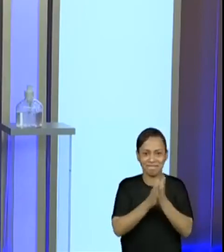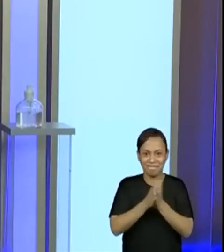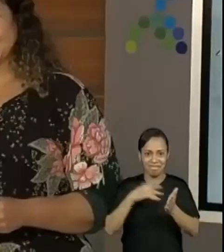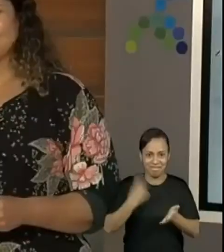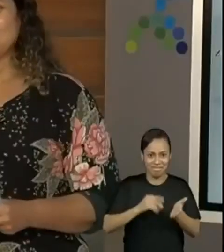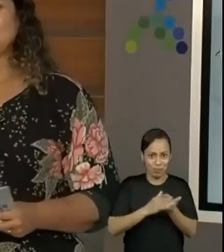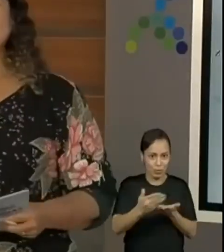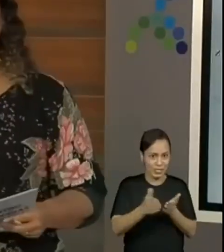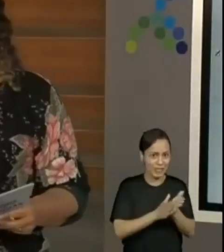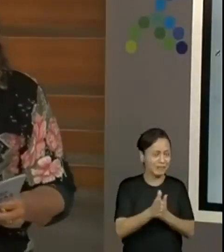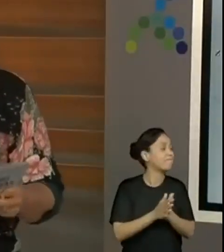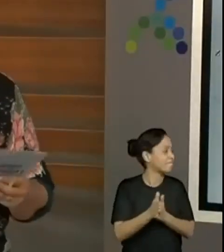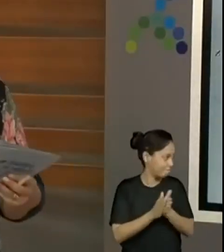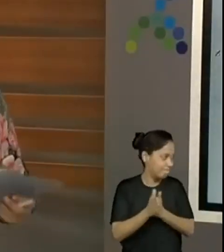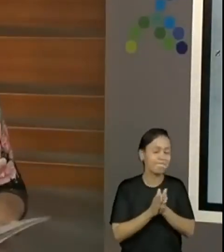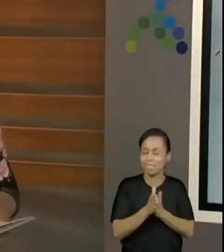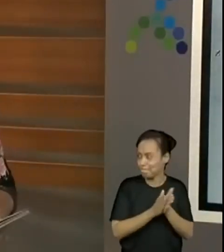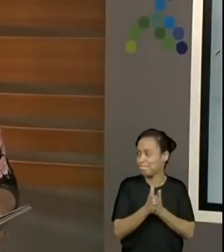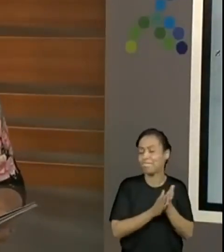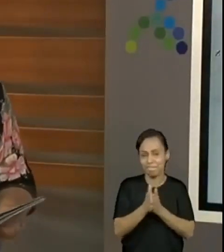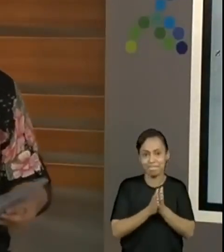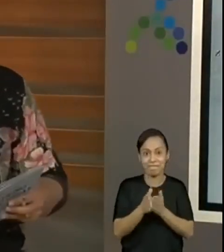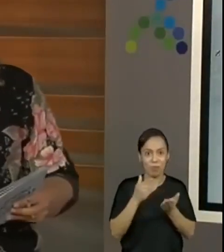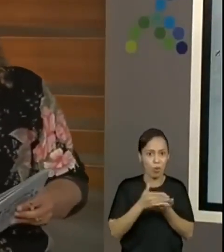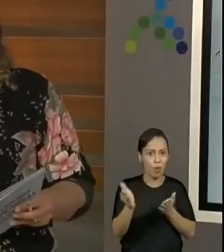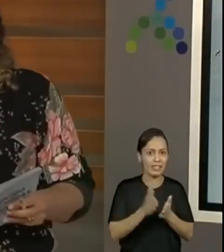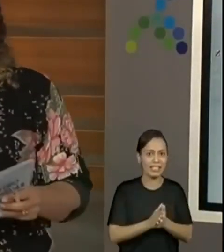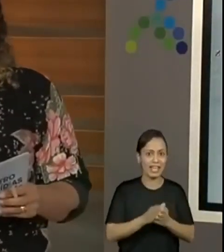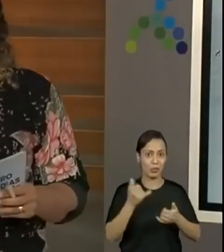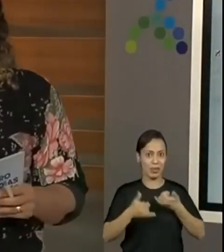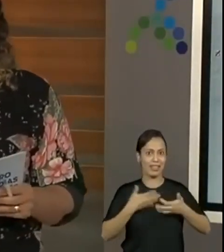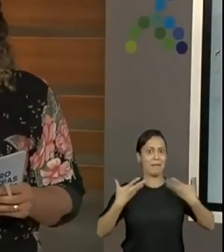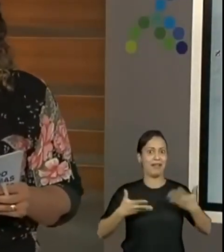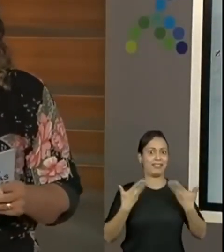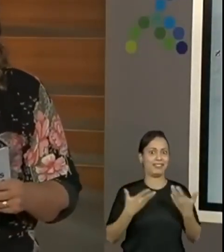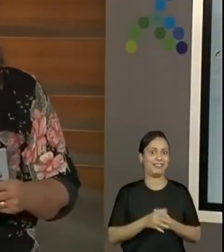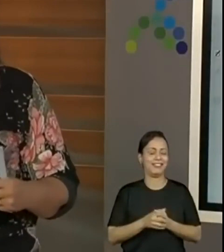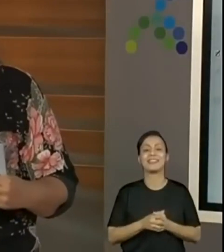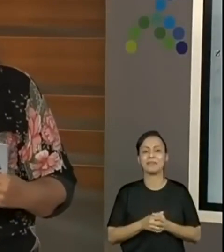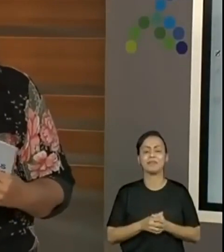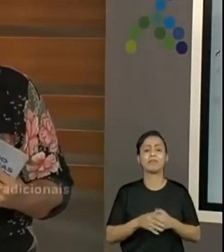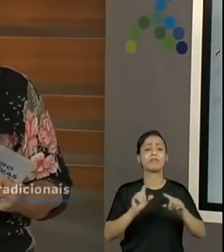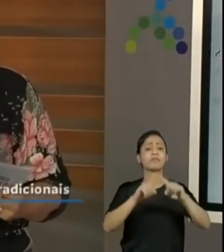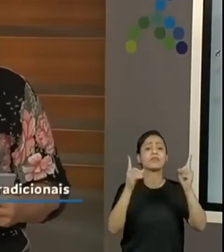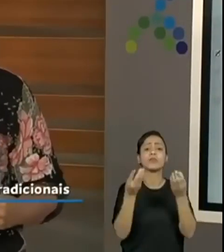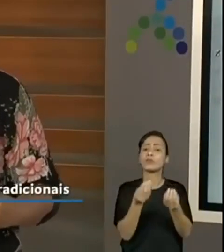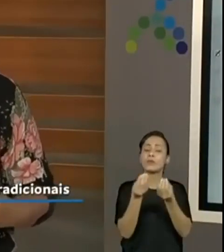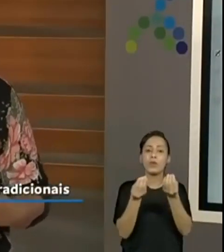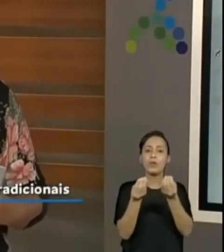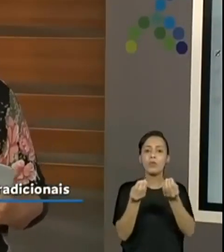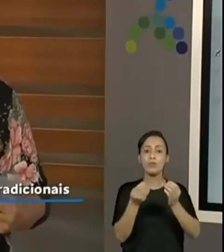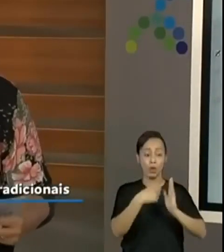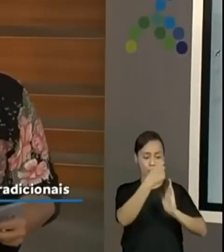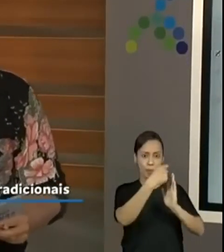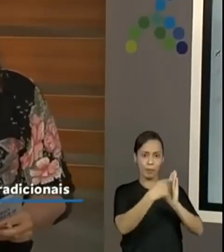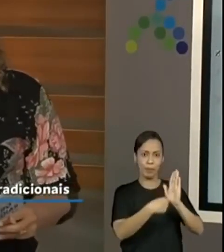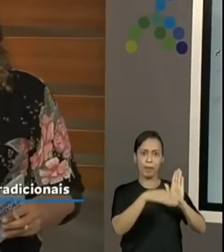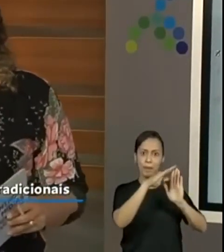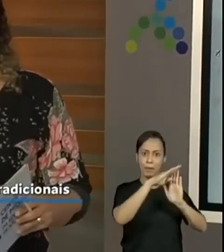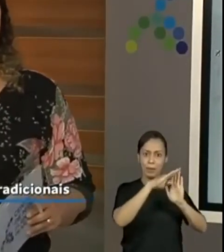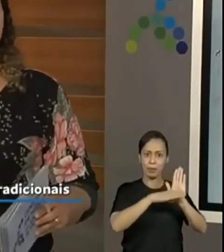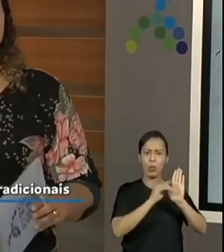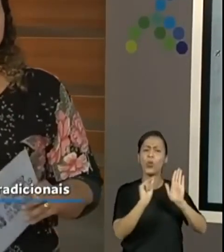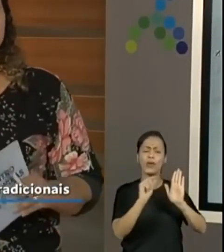Vivi? Obrigada, professora Kelly. E é isso aí, turminha. E vocês estão prestando atenção que a organização de um texto com regras